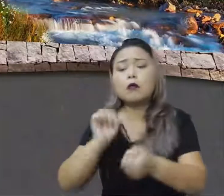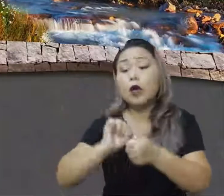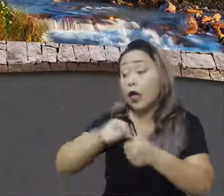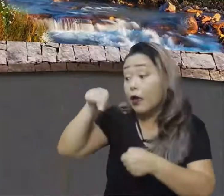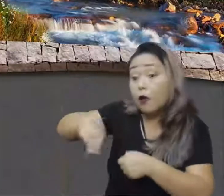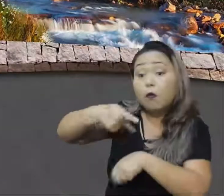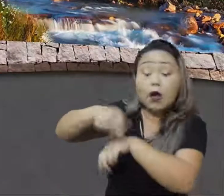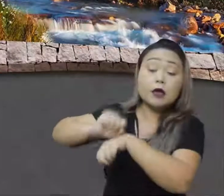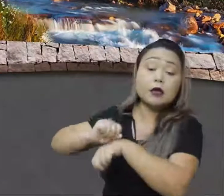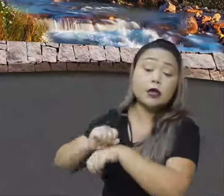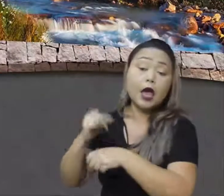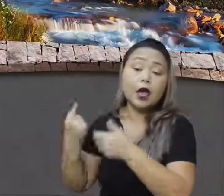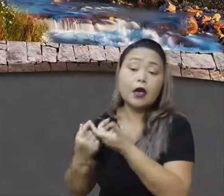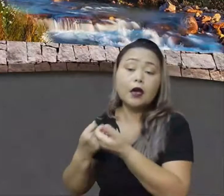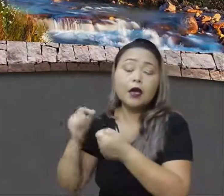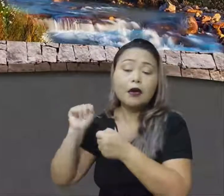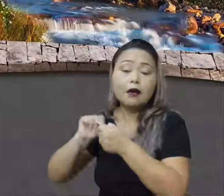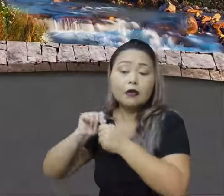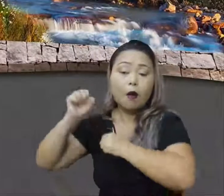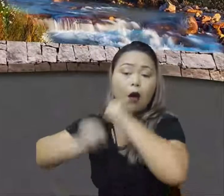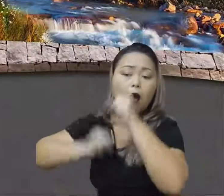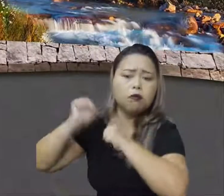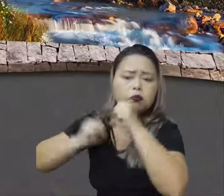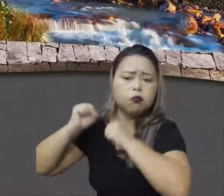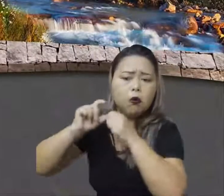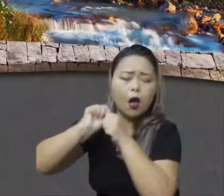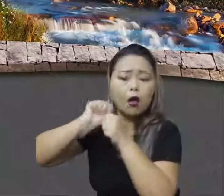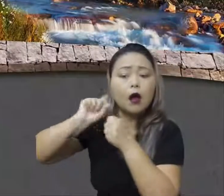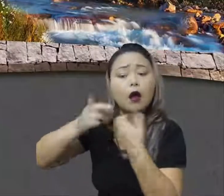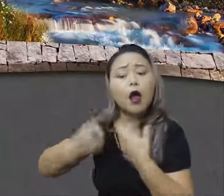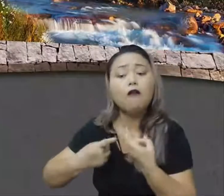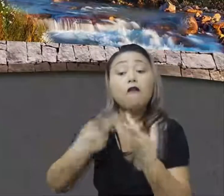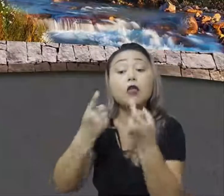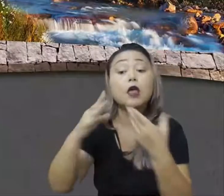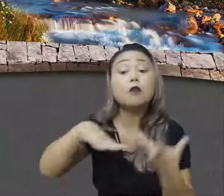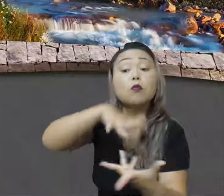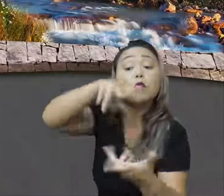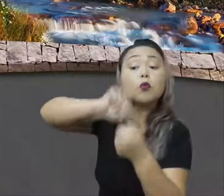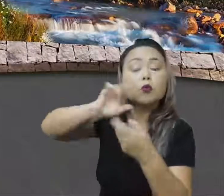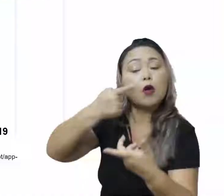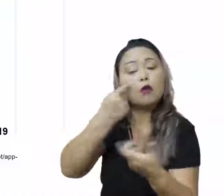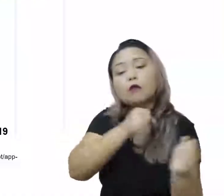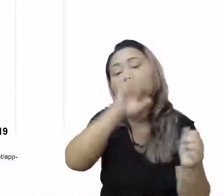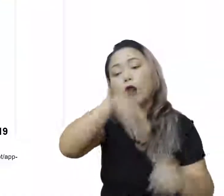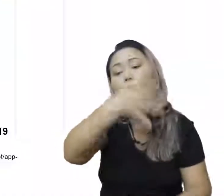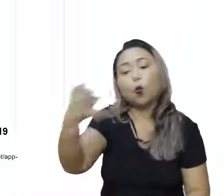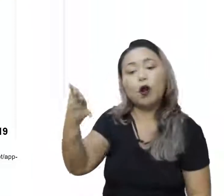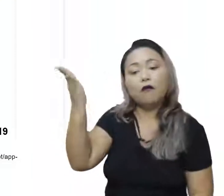produzindo e exportando para o mundo. Entenderam aí? Vamos lá no gráfico.